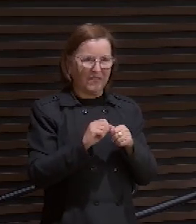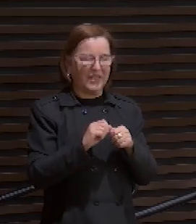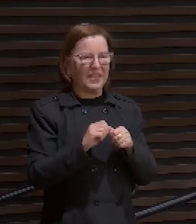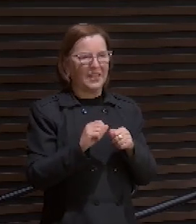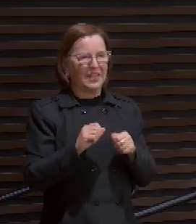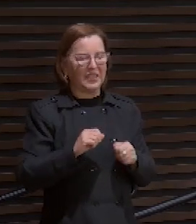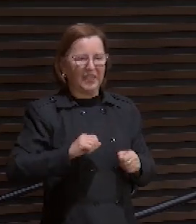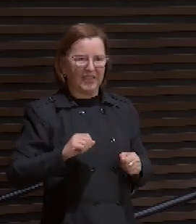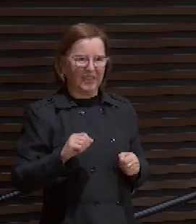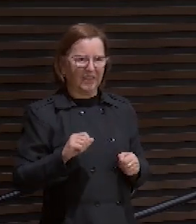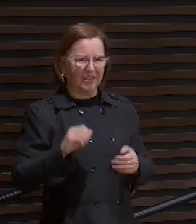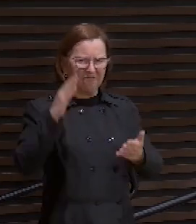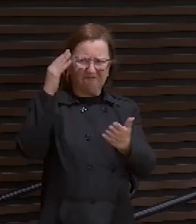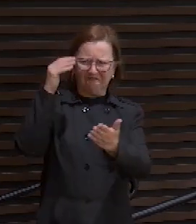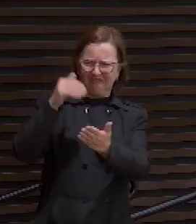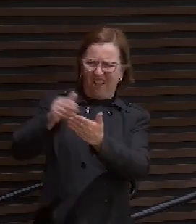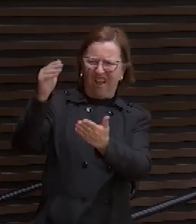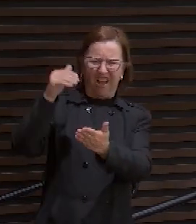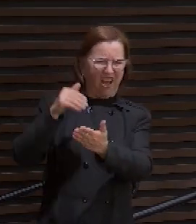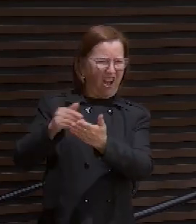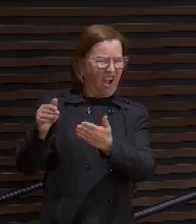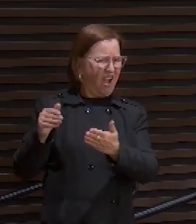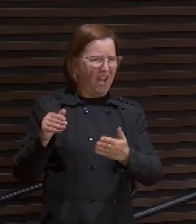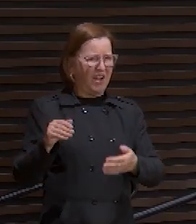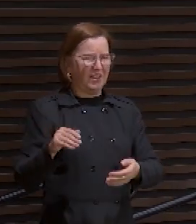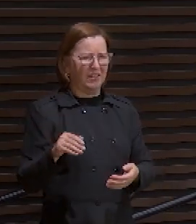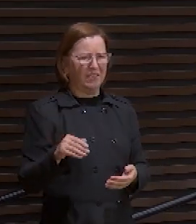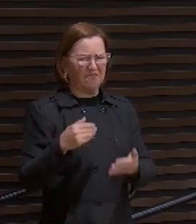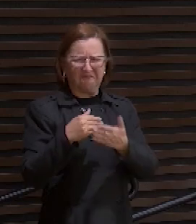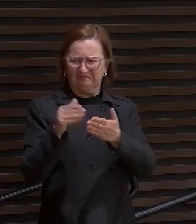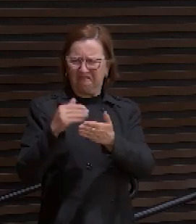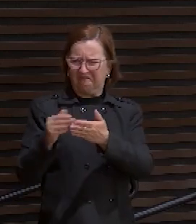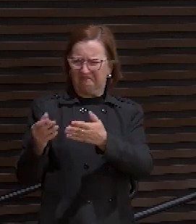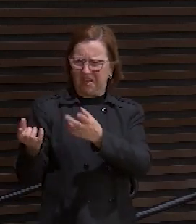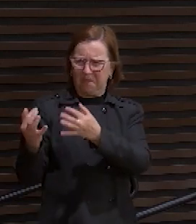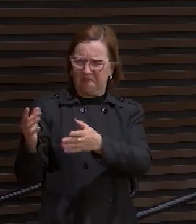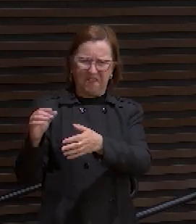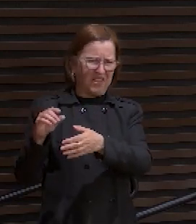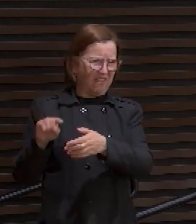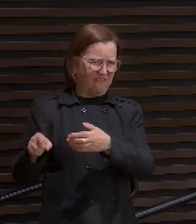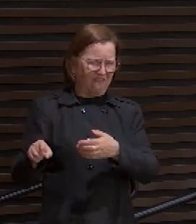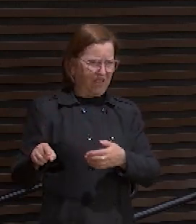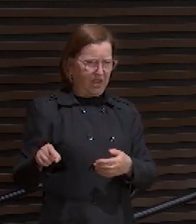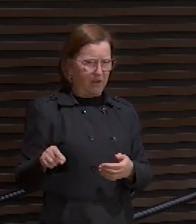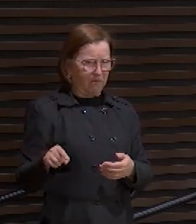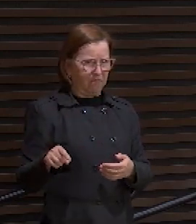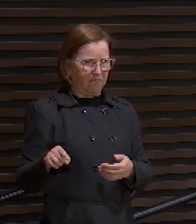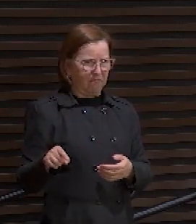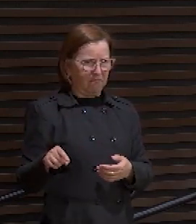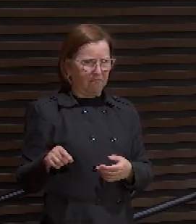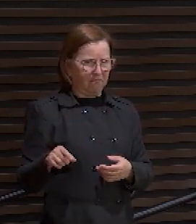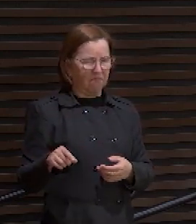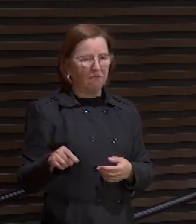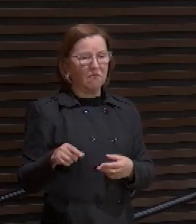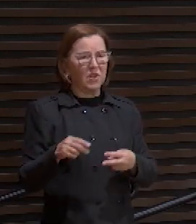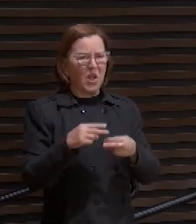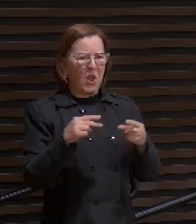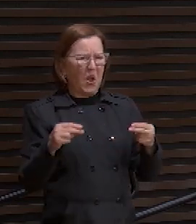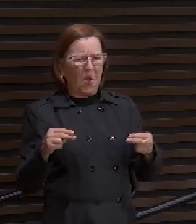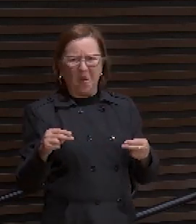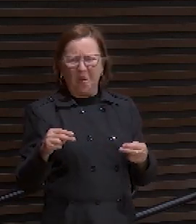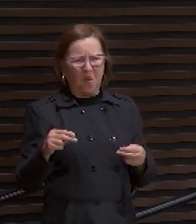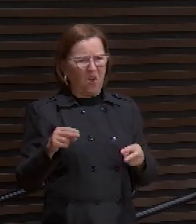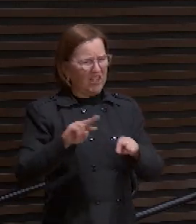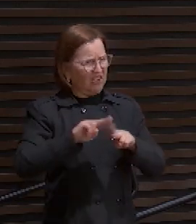de retro, toma o caminho do inferno. A obra de Cristo é cabal e completa.